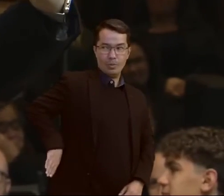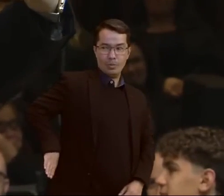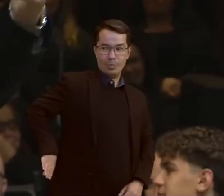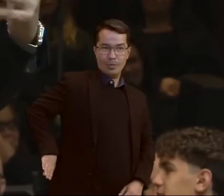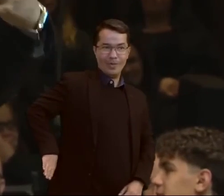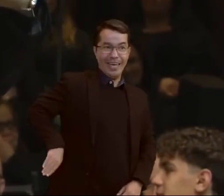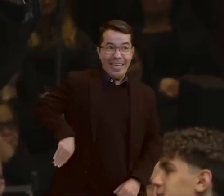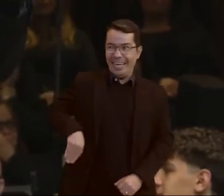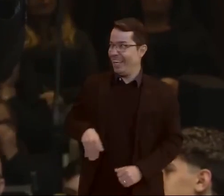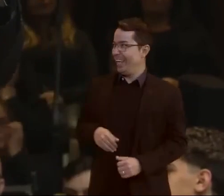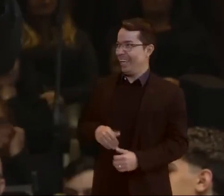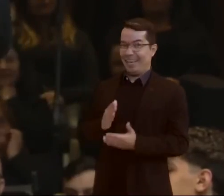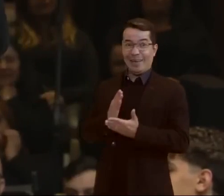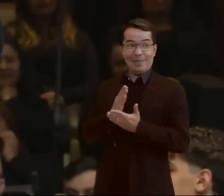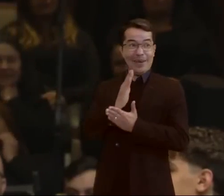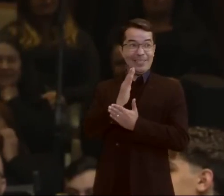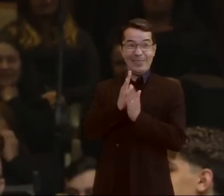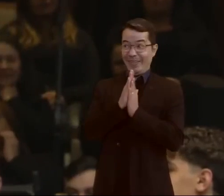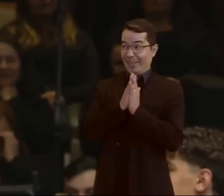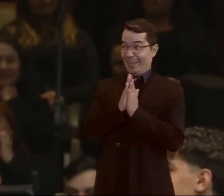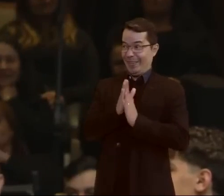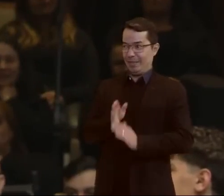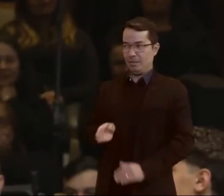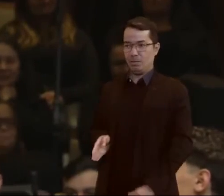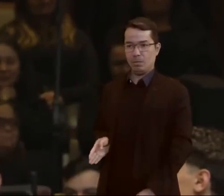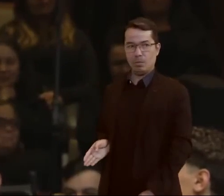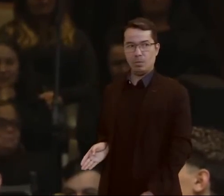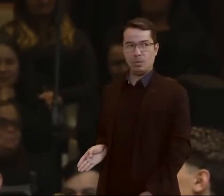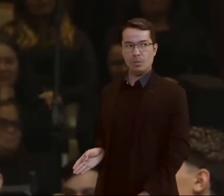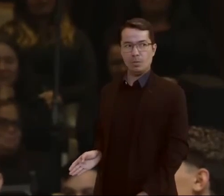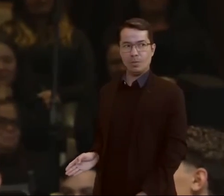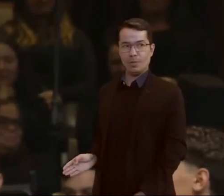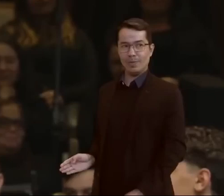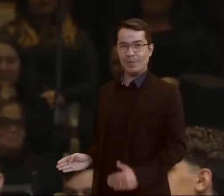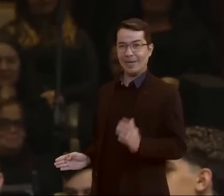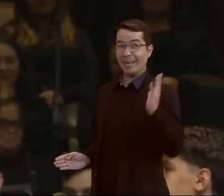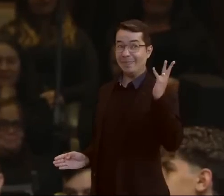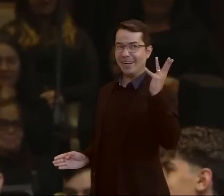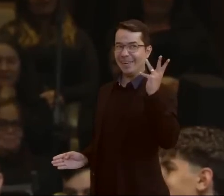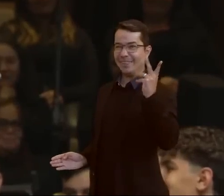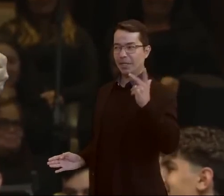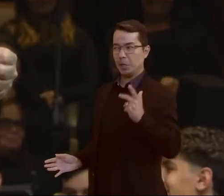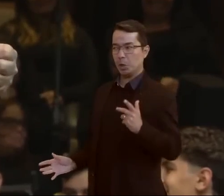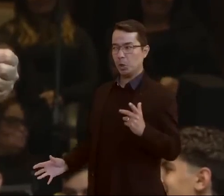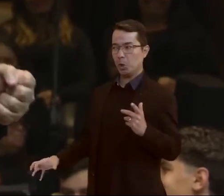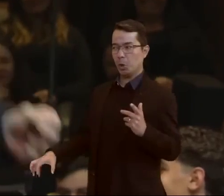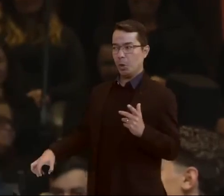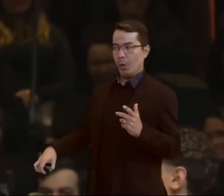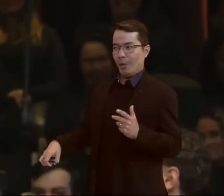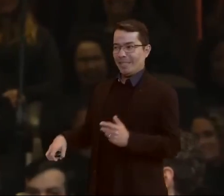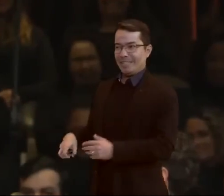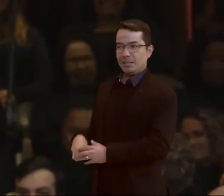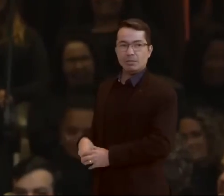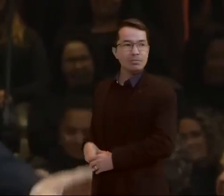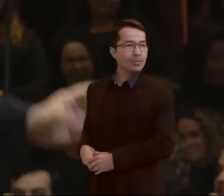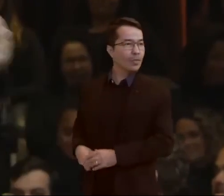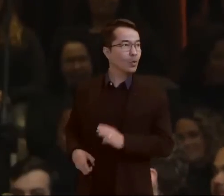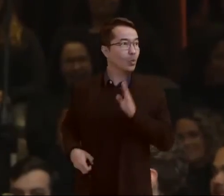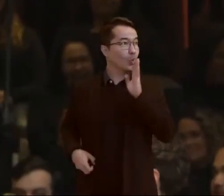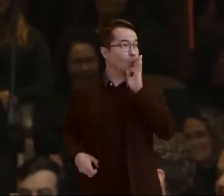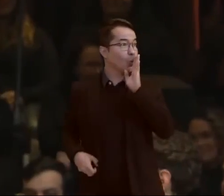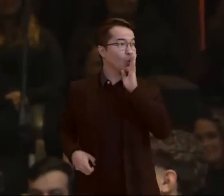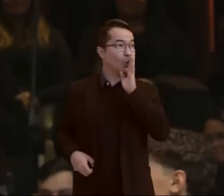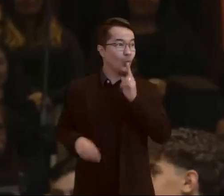mãozinha passou entre o armário e o vidrinho. Eu falei, que maravilha. Enchi a mão de dadinho assim e saí, fui